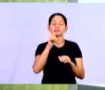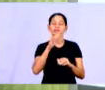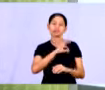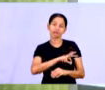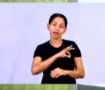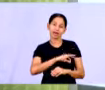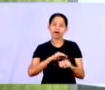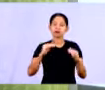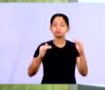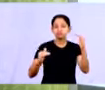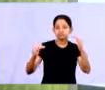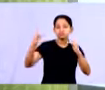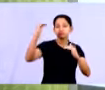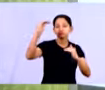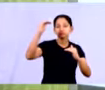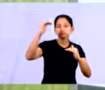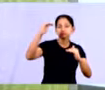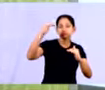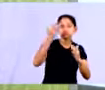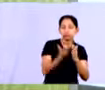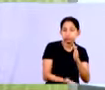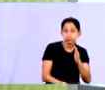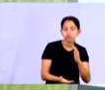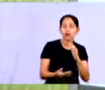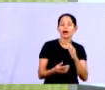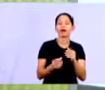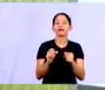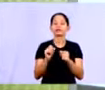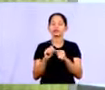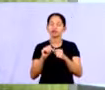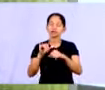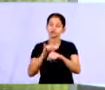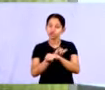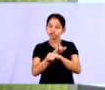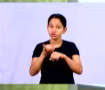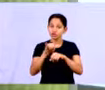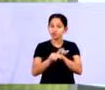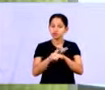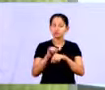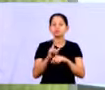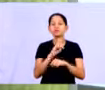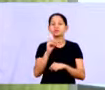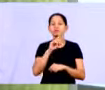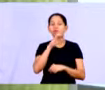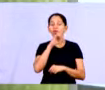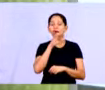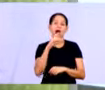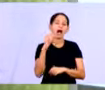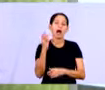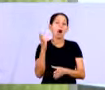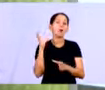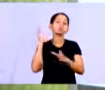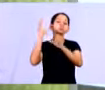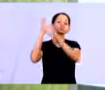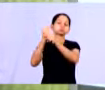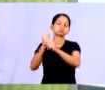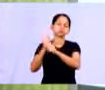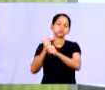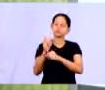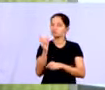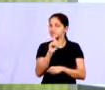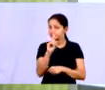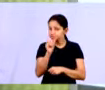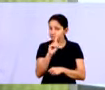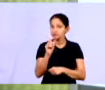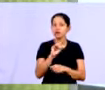ainda consigo honrar. Então, é uma estratégia que a gente utiliza assim. Em vez de se endividar em cima do bruto, vamos se endividar em cima do